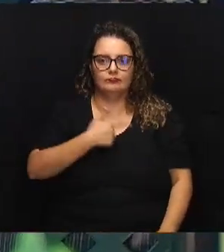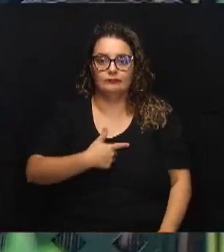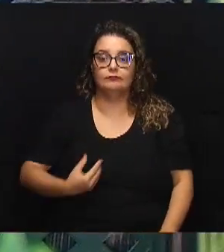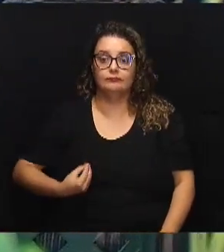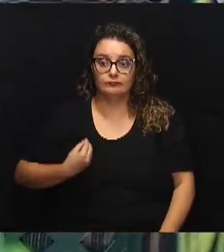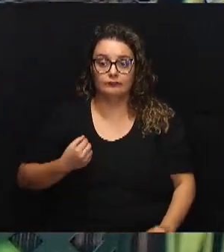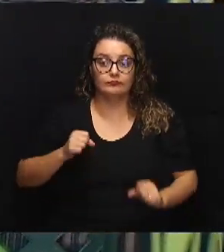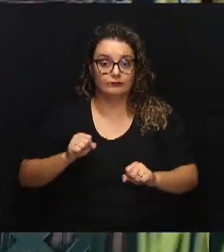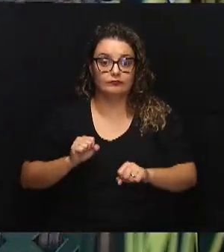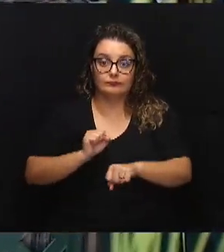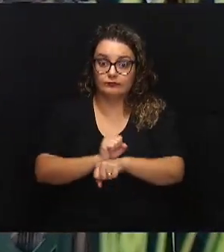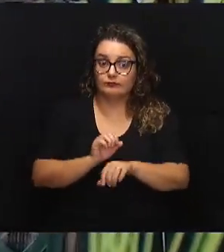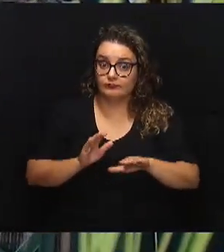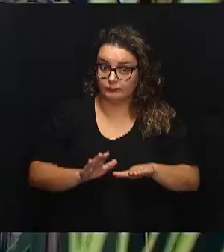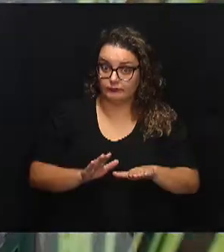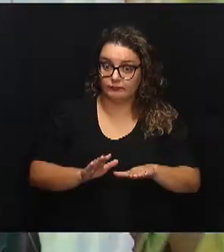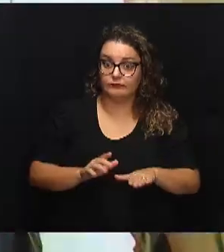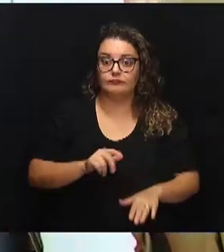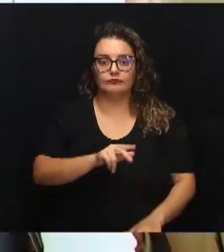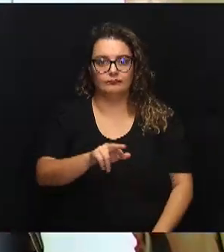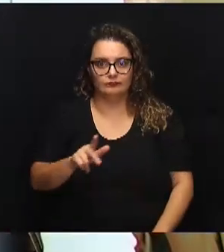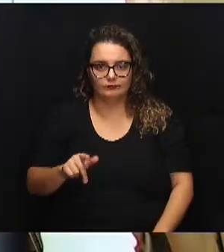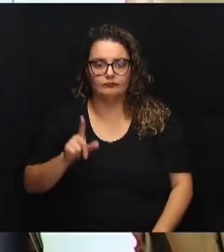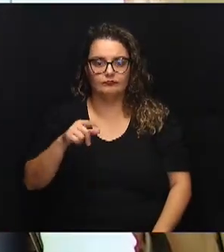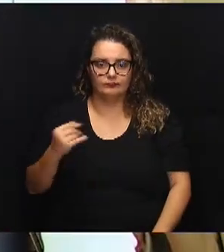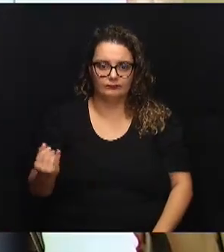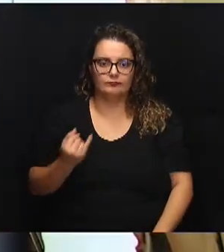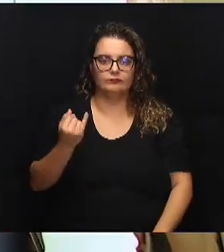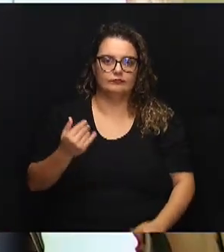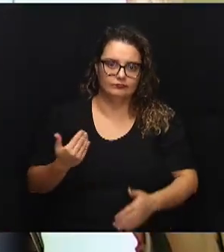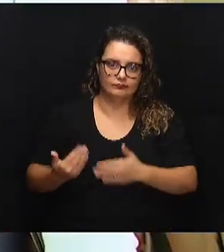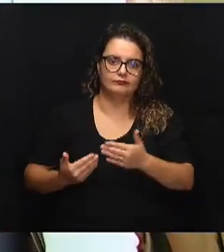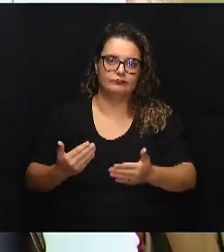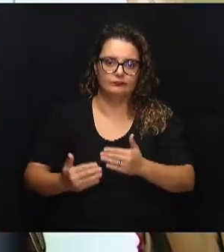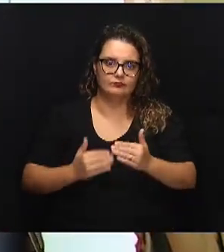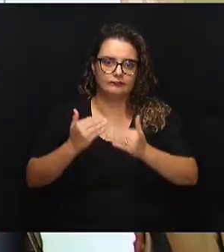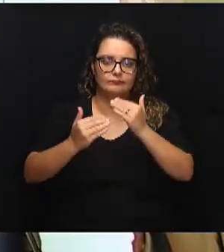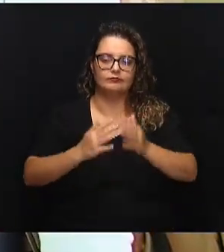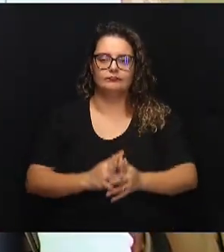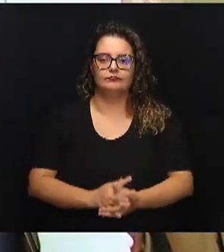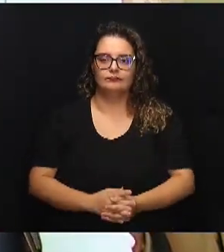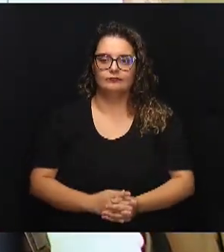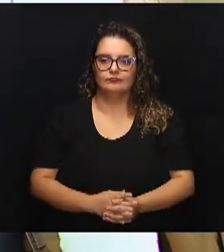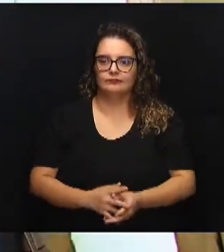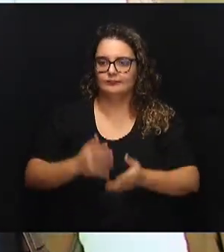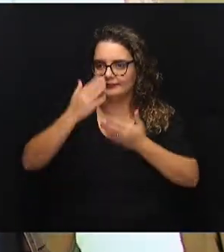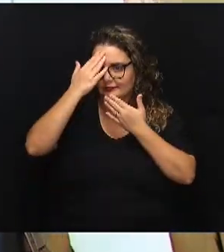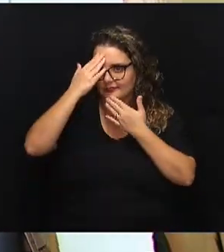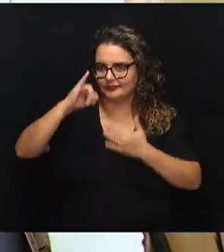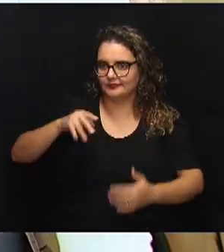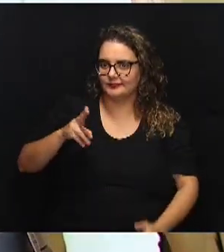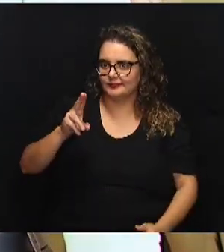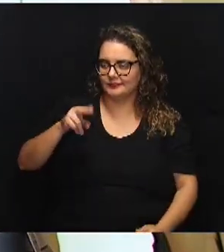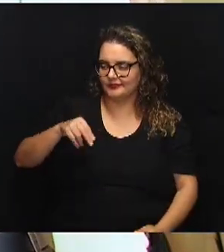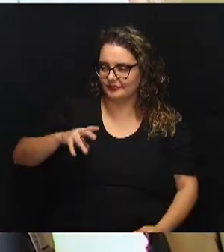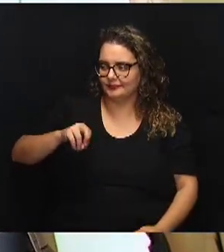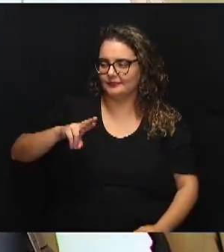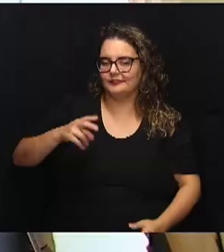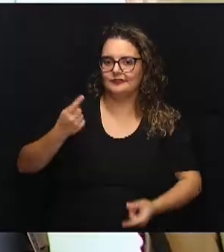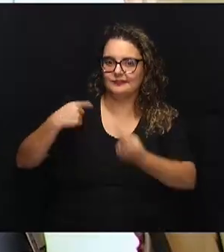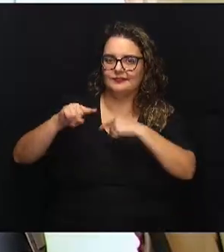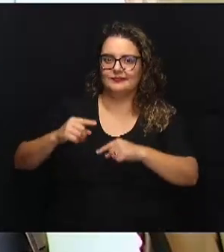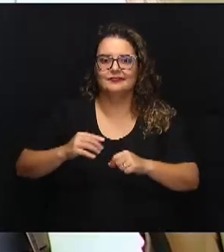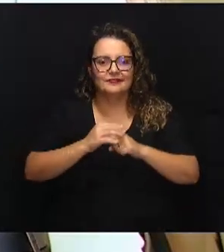pode estacionar ela. Então os irmãos são peça fundamental nesse processo de recuperação. Obrigada, Júnior, e sucesso. Amém,